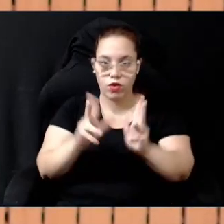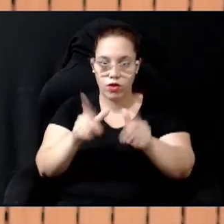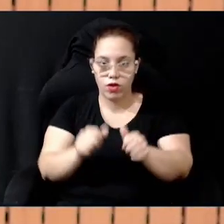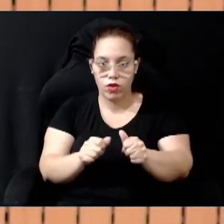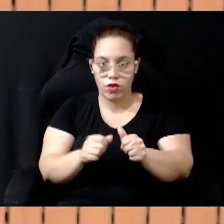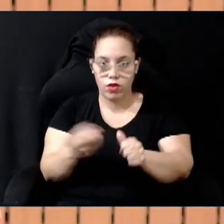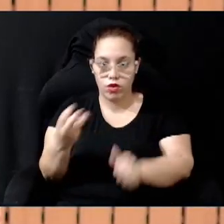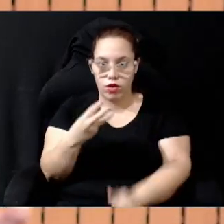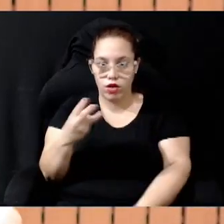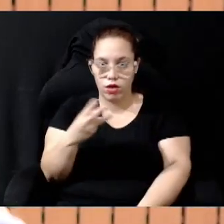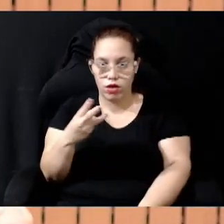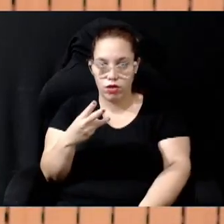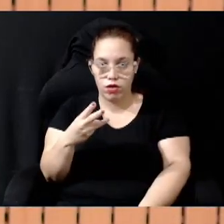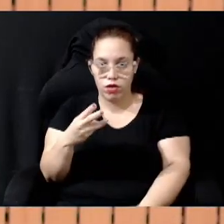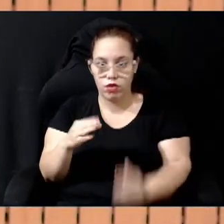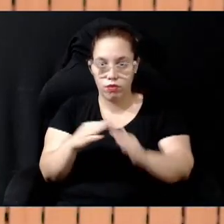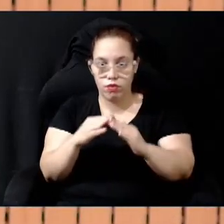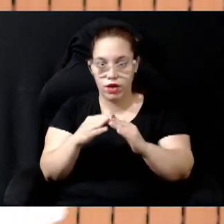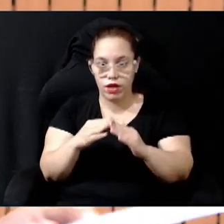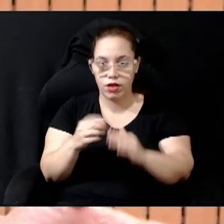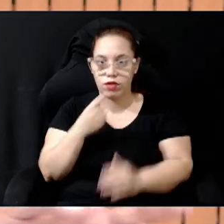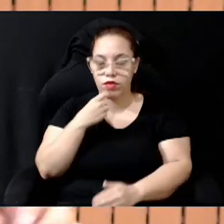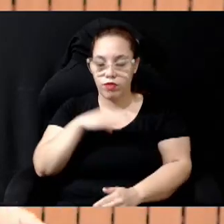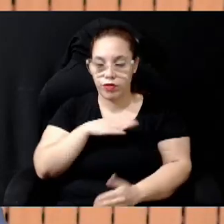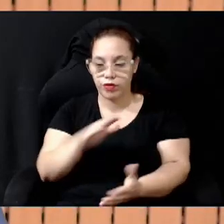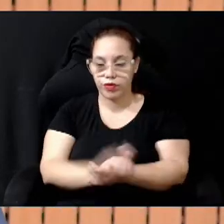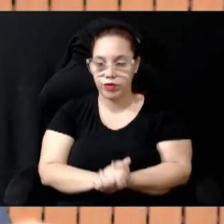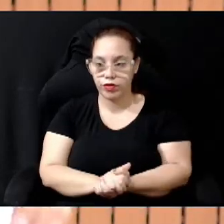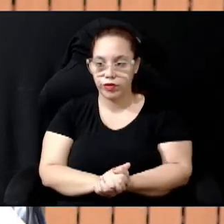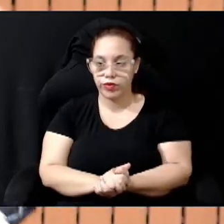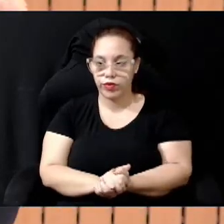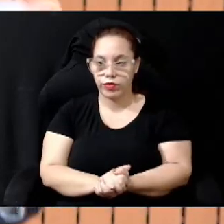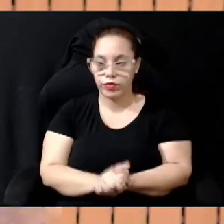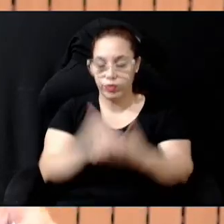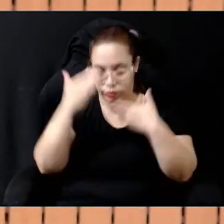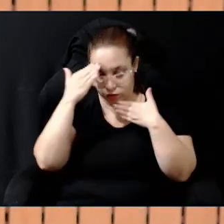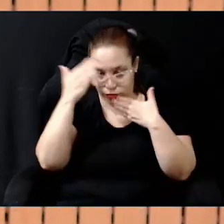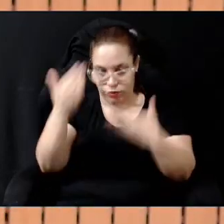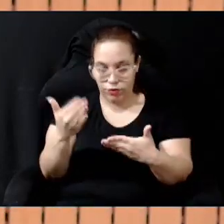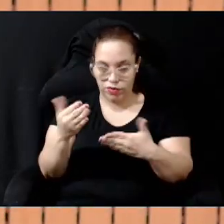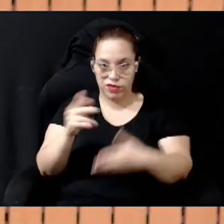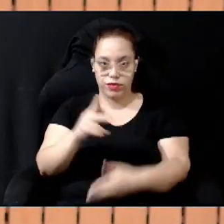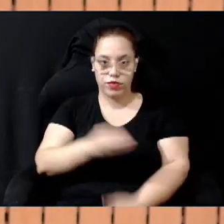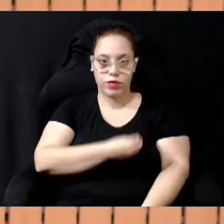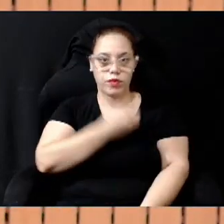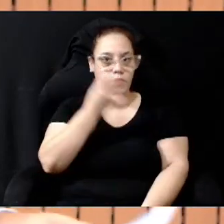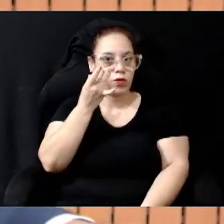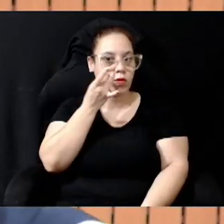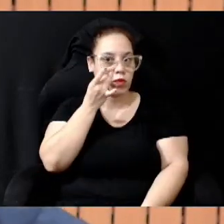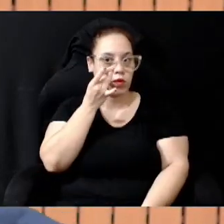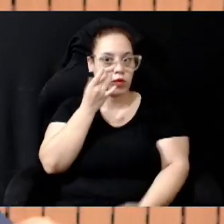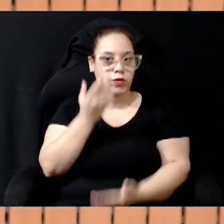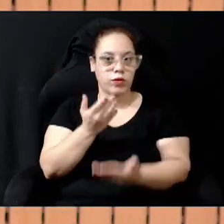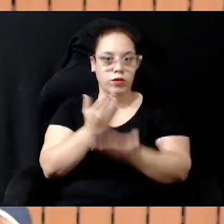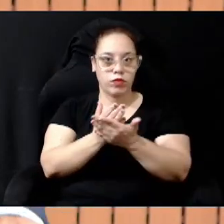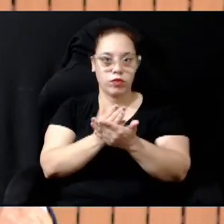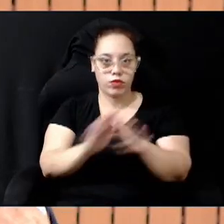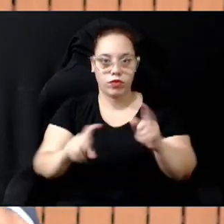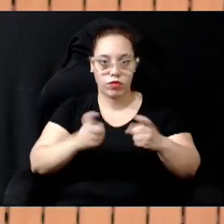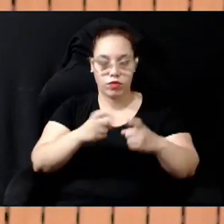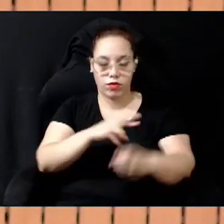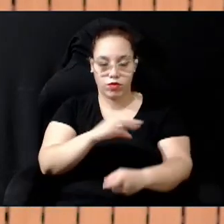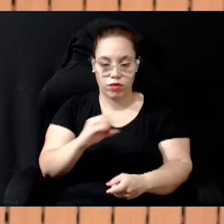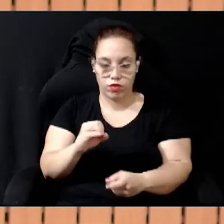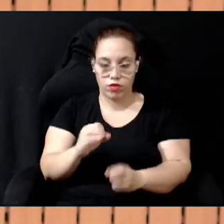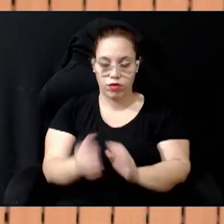de Imóveis de Campinas. Agradecendo a presença e a participação de todos, declaro encerrada a presente